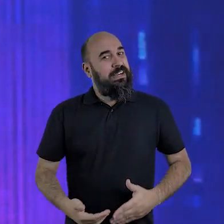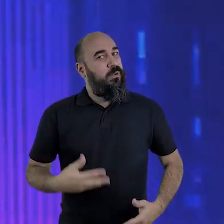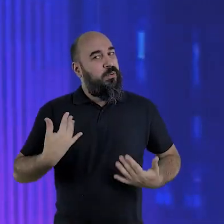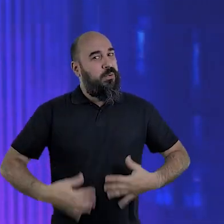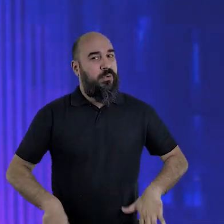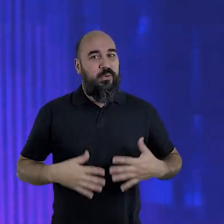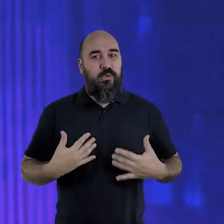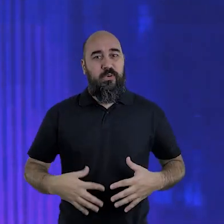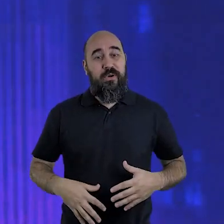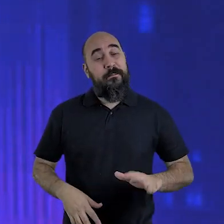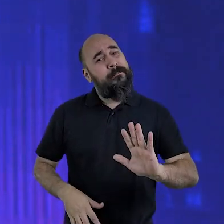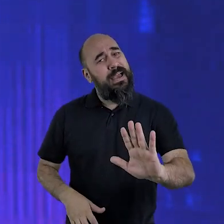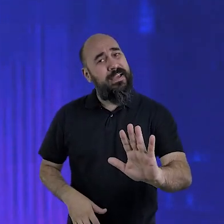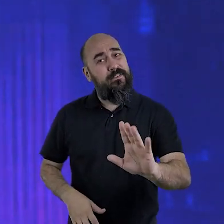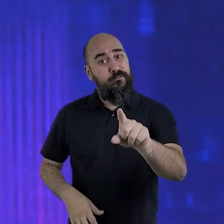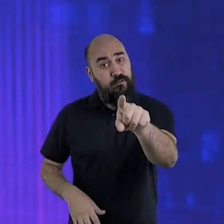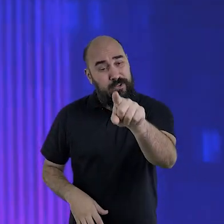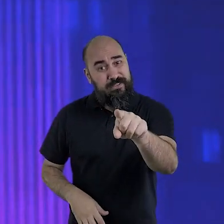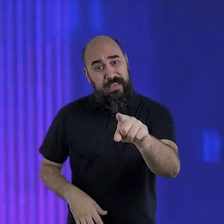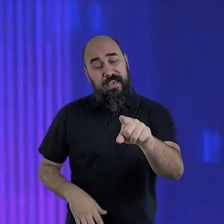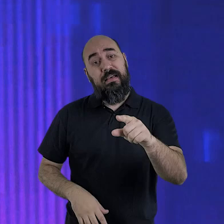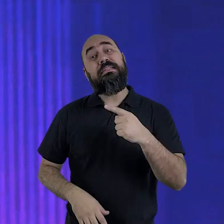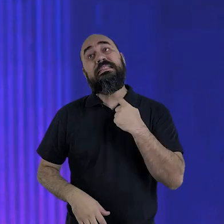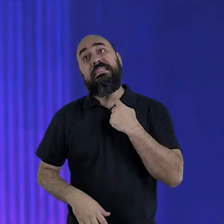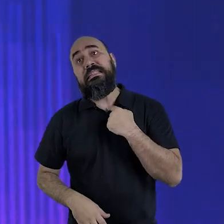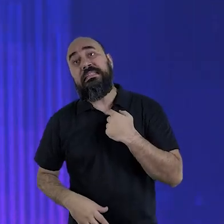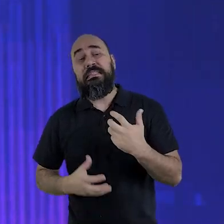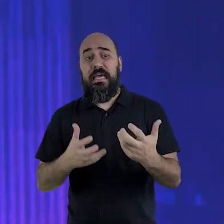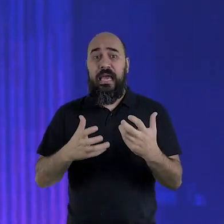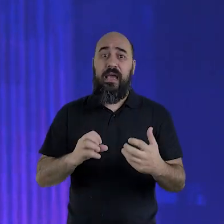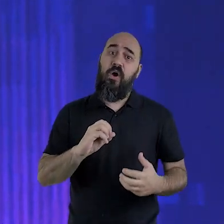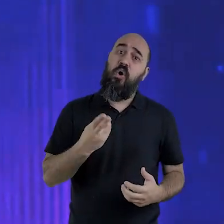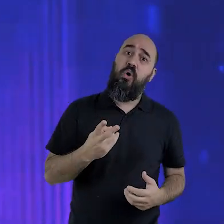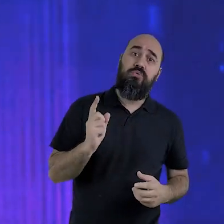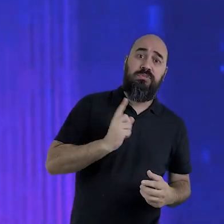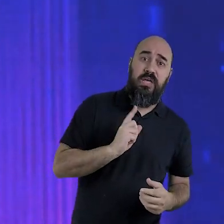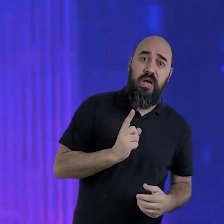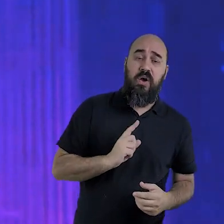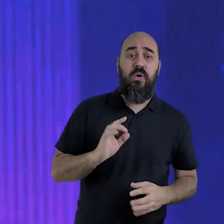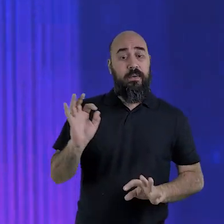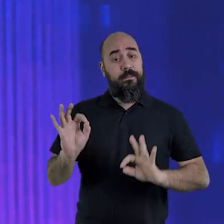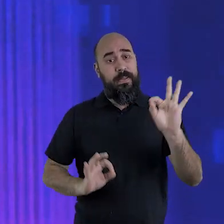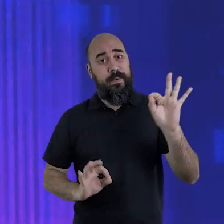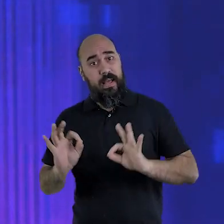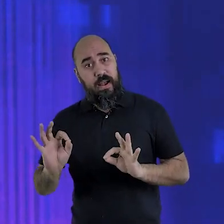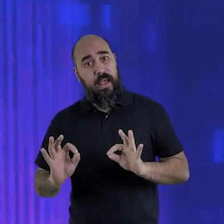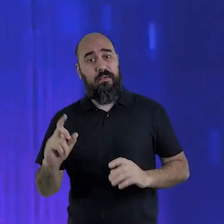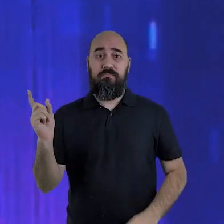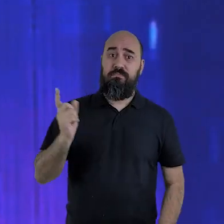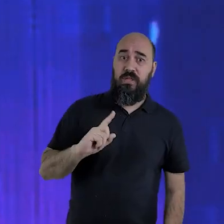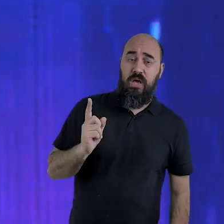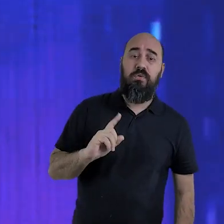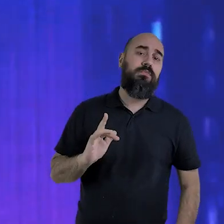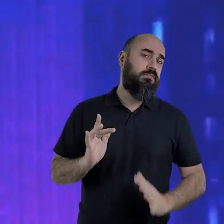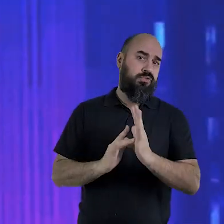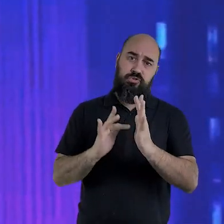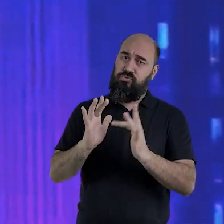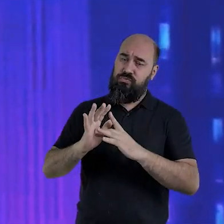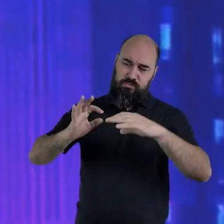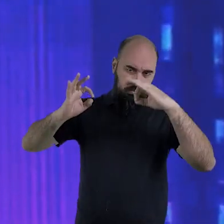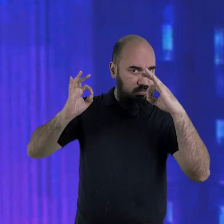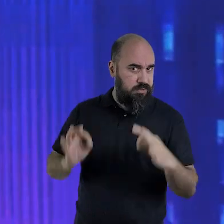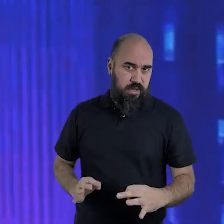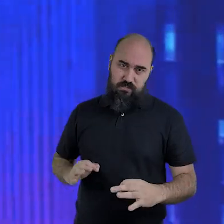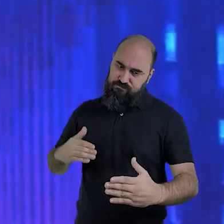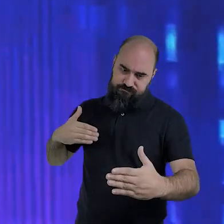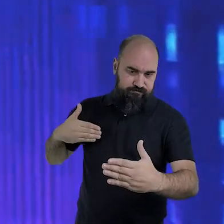Você querendo ou não, Jesus vai voltar. Você estando preparado ou não, Jesus vai voltar. Não há